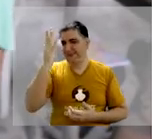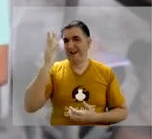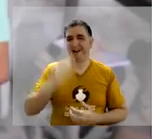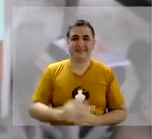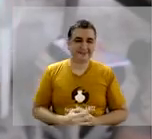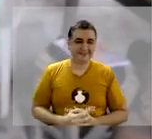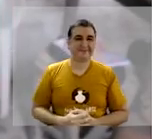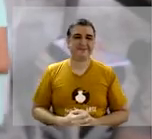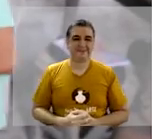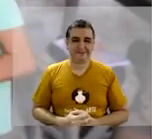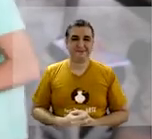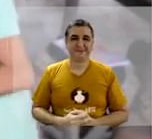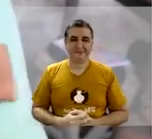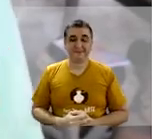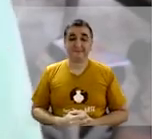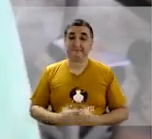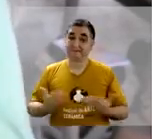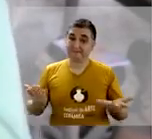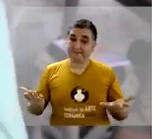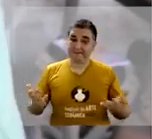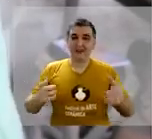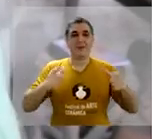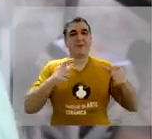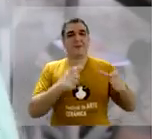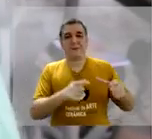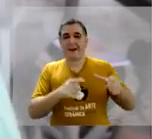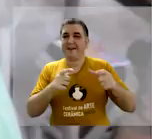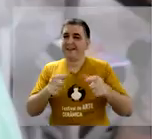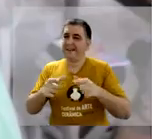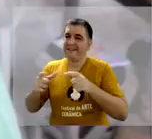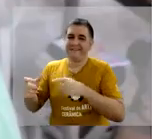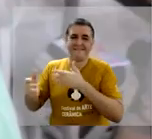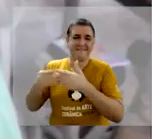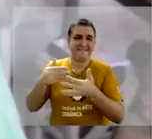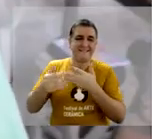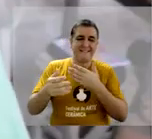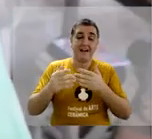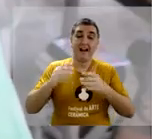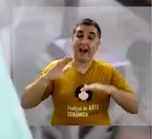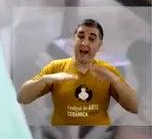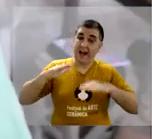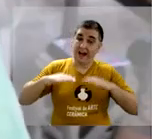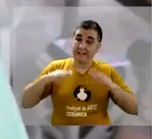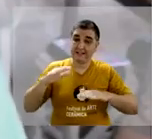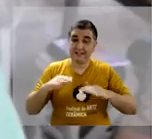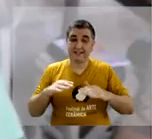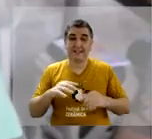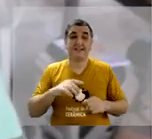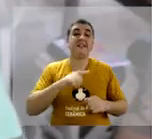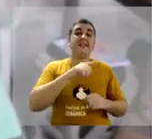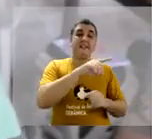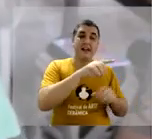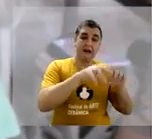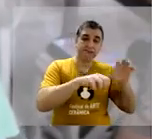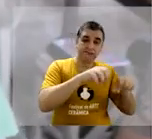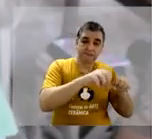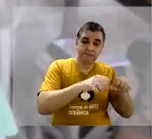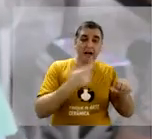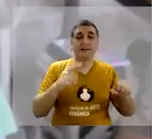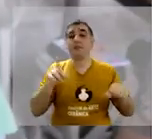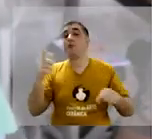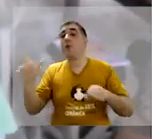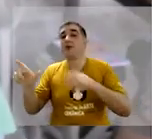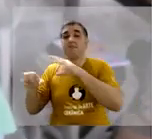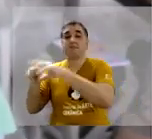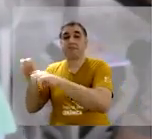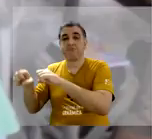E já passou por vários lugares. a gente tirava num lugar, depois teve que passar